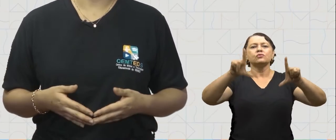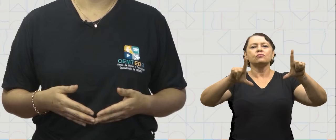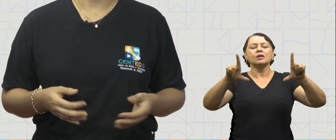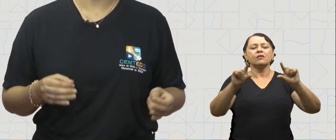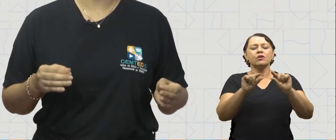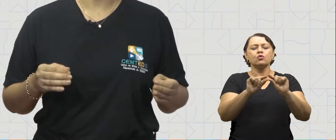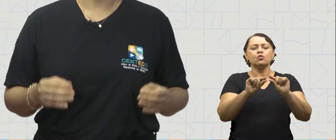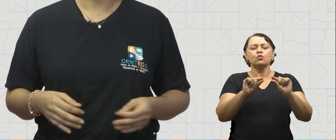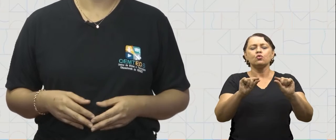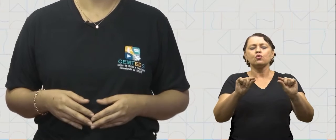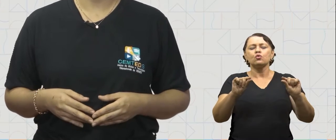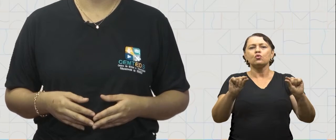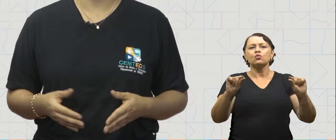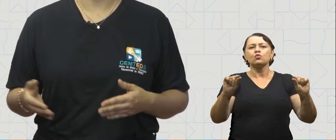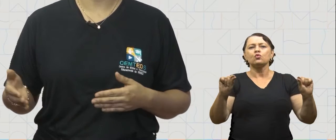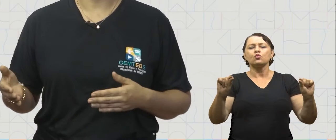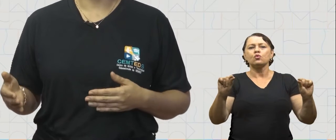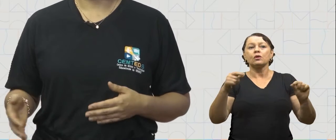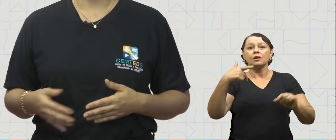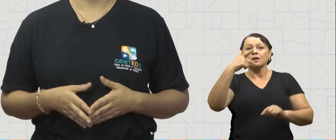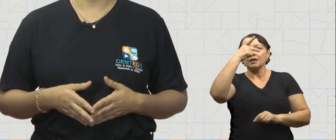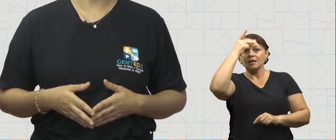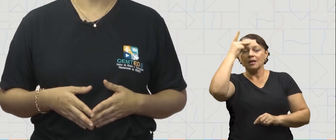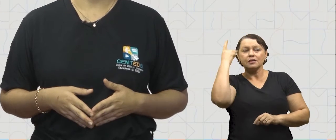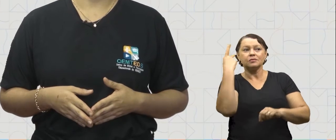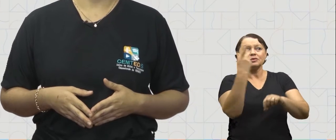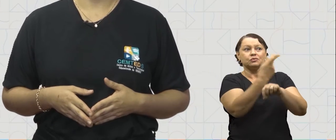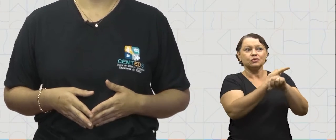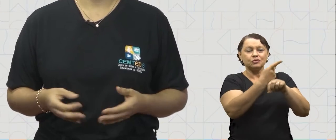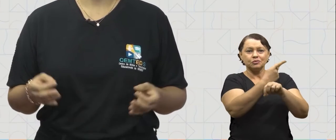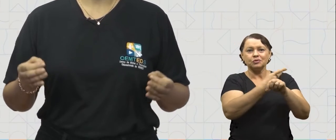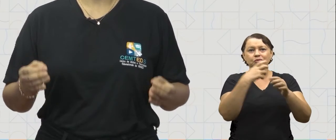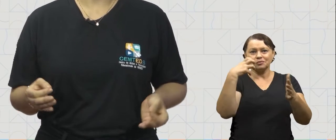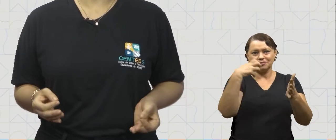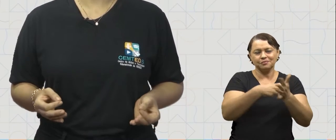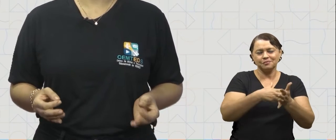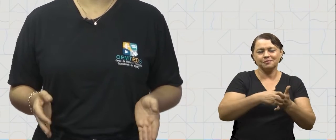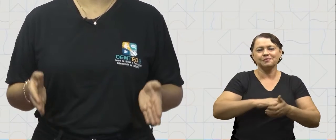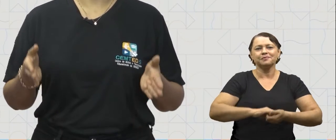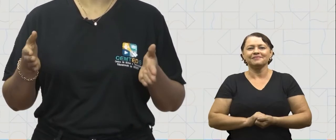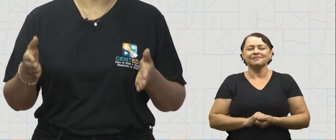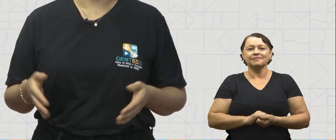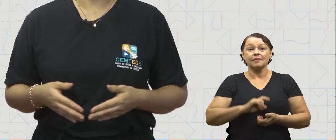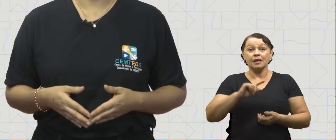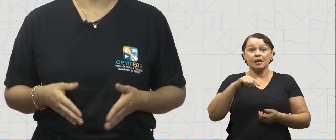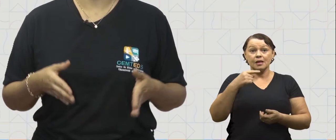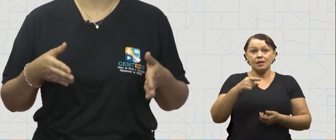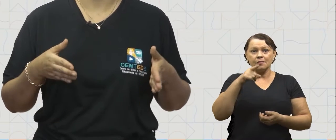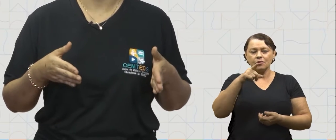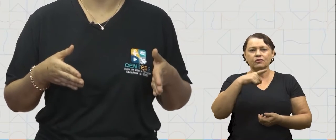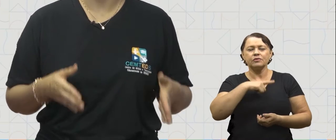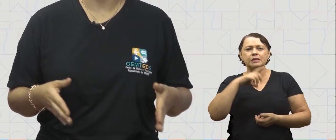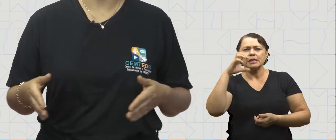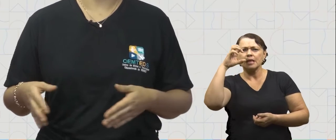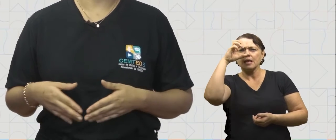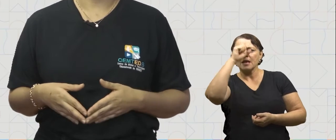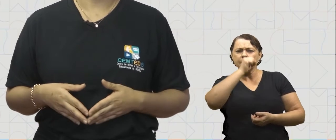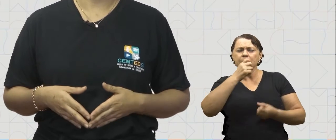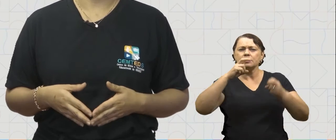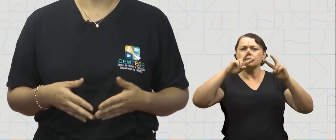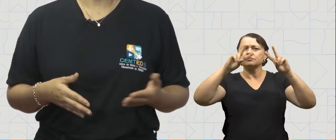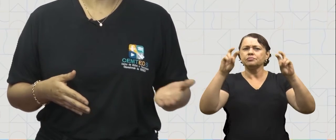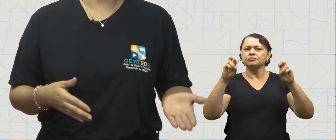mais procurados e oferecidos pelo mercado. Depois de você ter aprendido sobre leitura